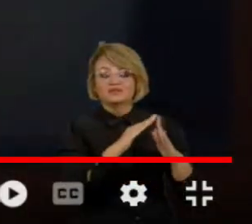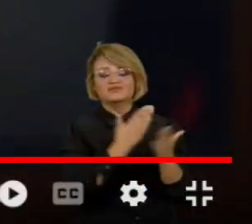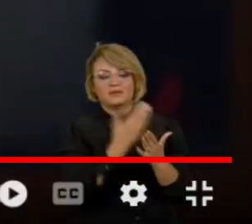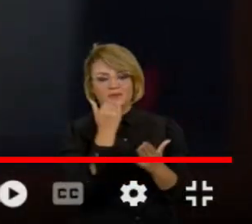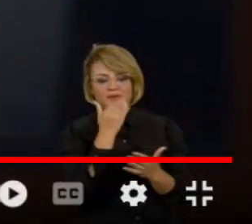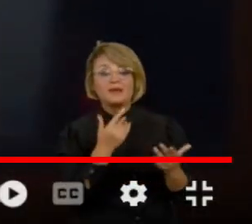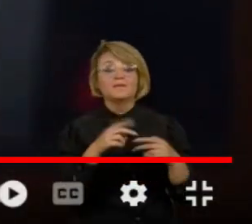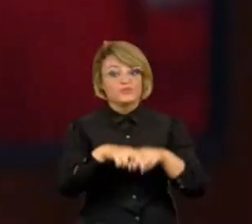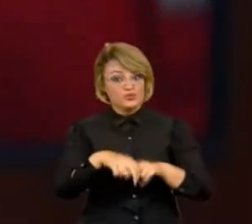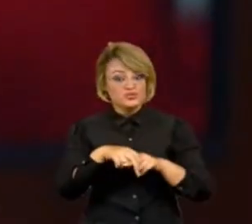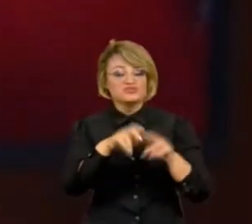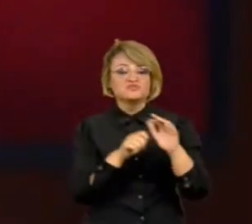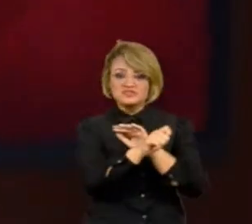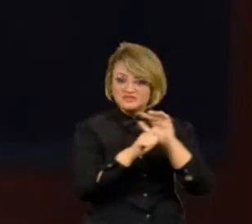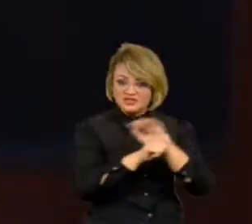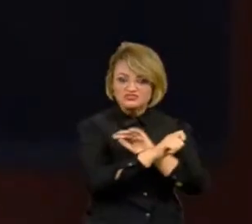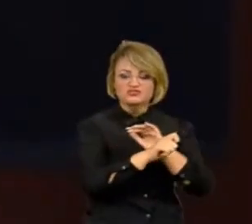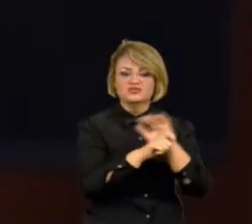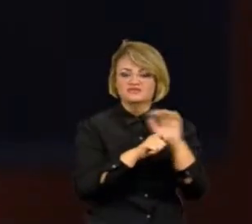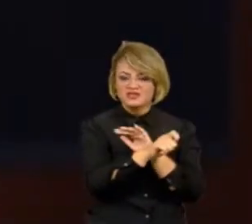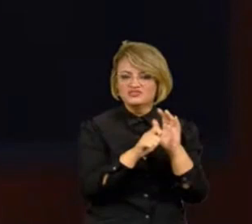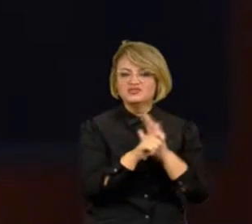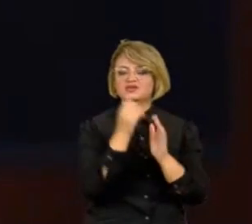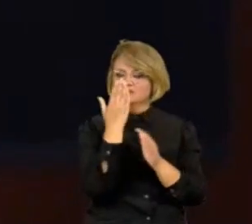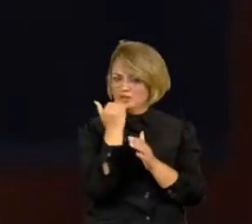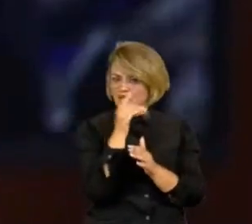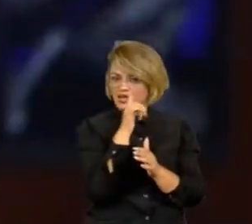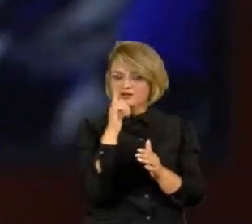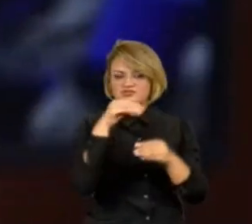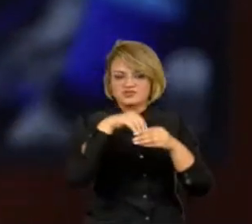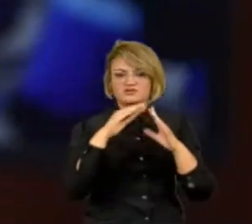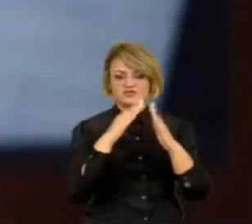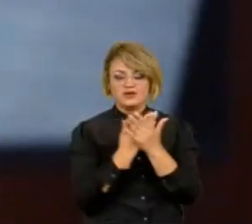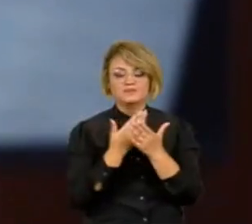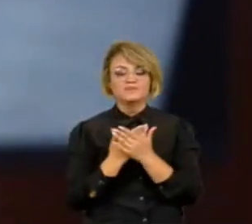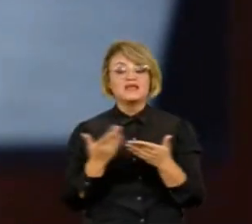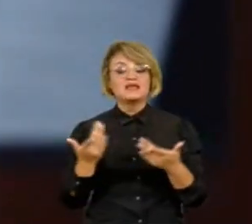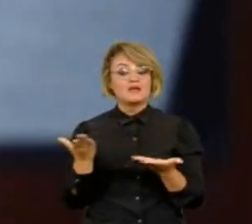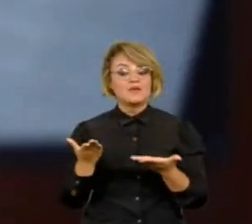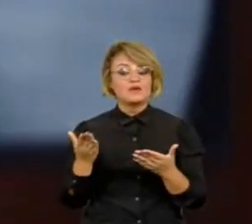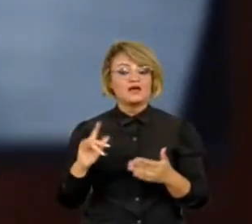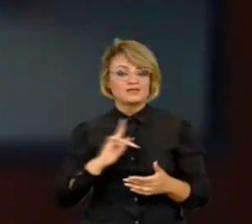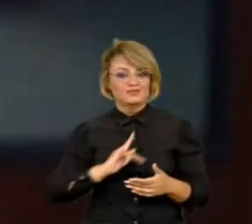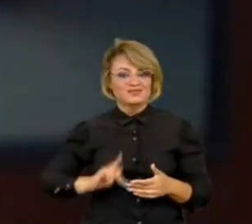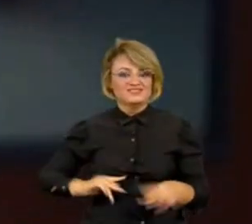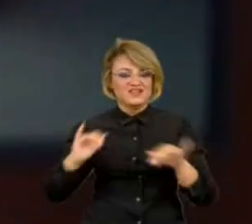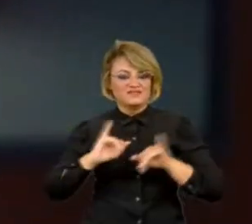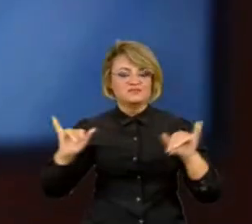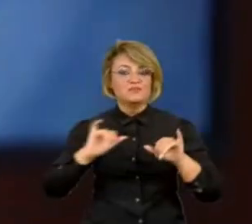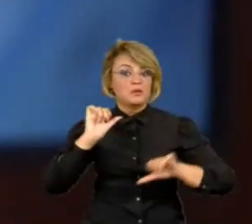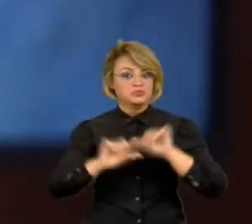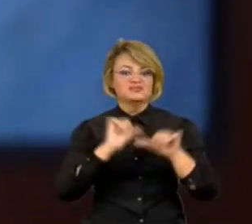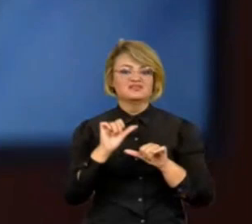E agora, hoje o presidente está anunciando um reajuste também, com uma grande reclamação dos prefeitos, presidente, era o